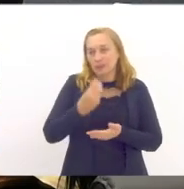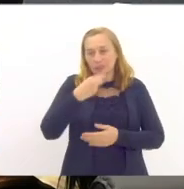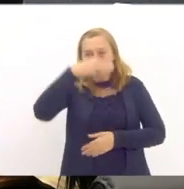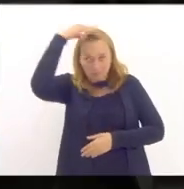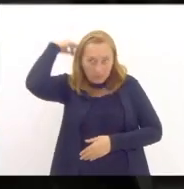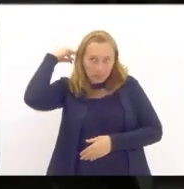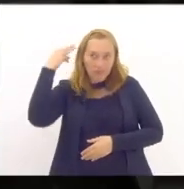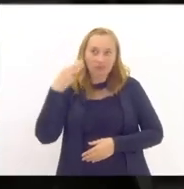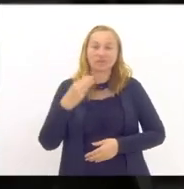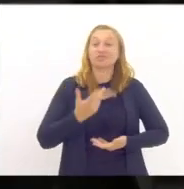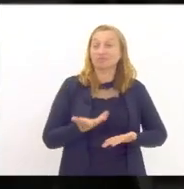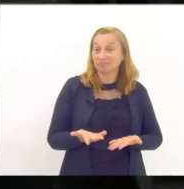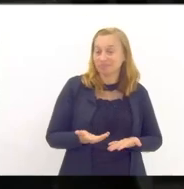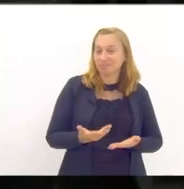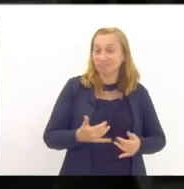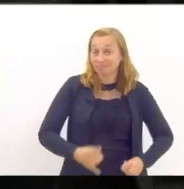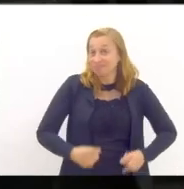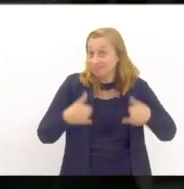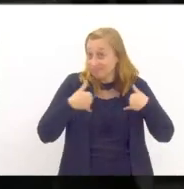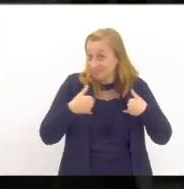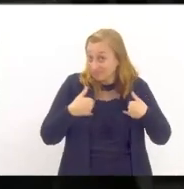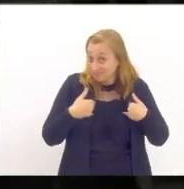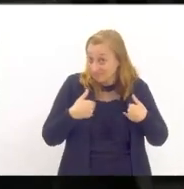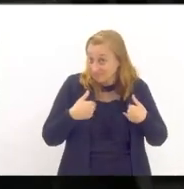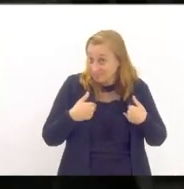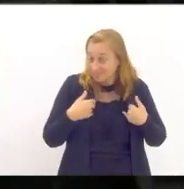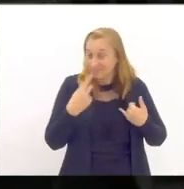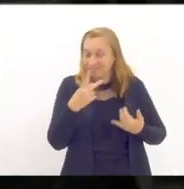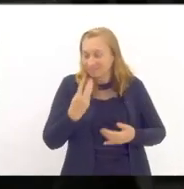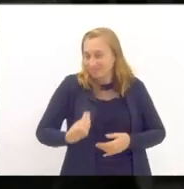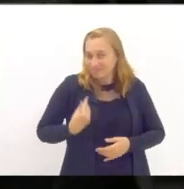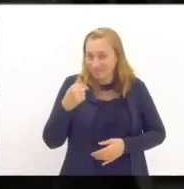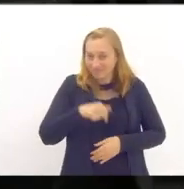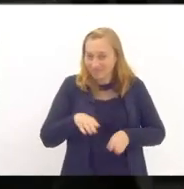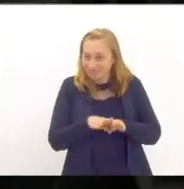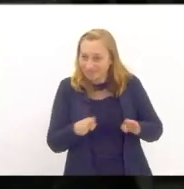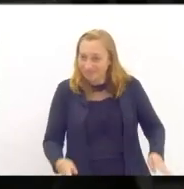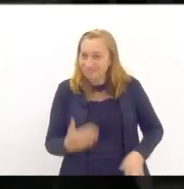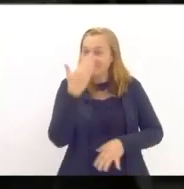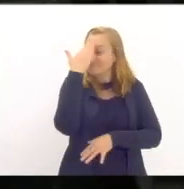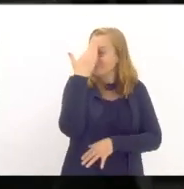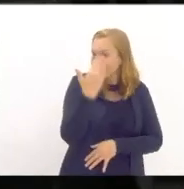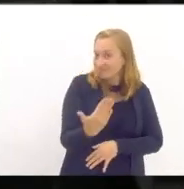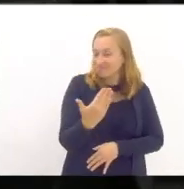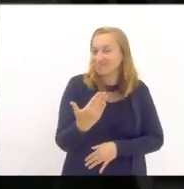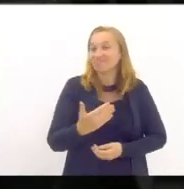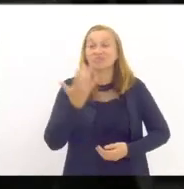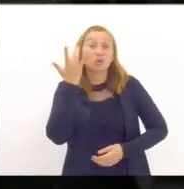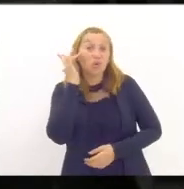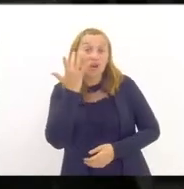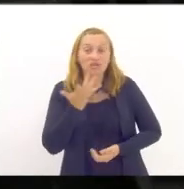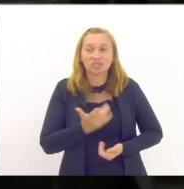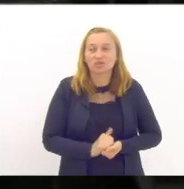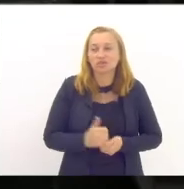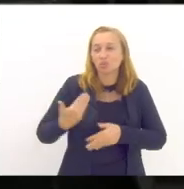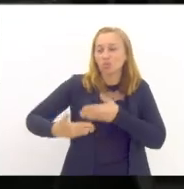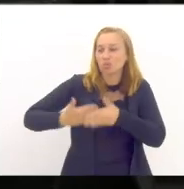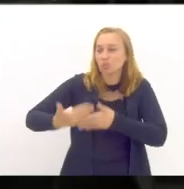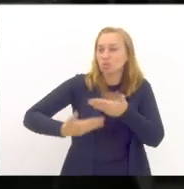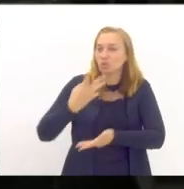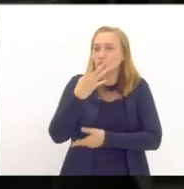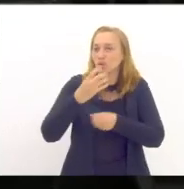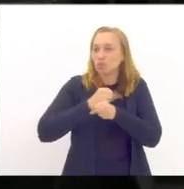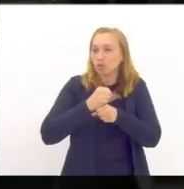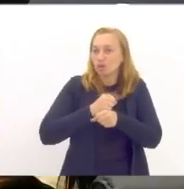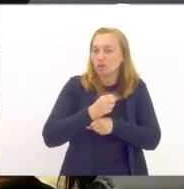Tribunal de Contas do Estado. Fico honrado com a vossa presença aqui na mesa. Muito obrigado. Eu acho que, ao longo desses